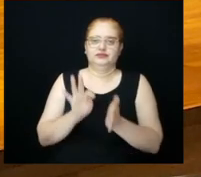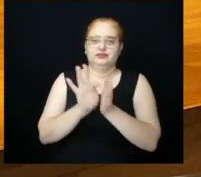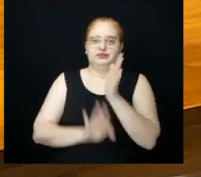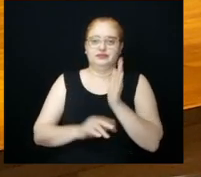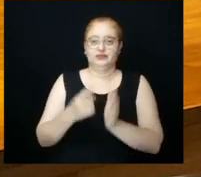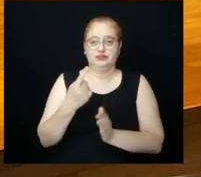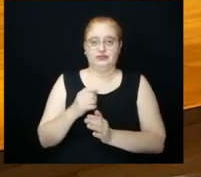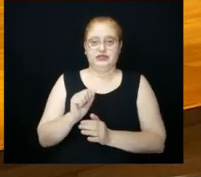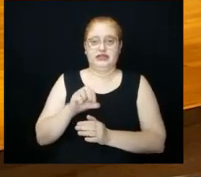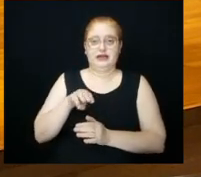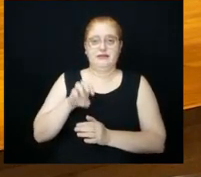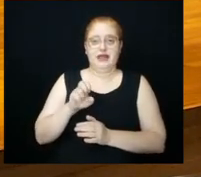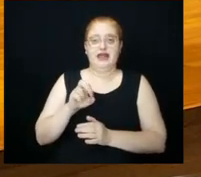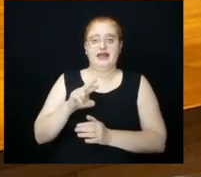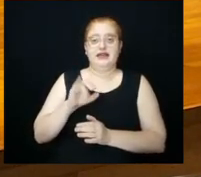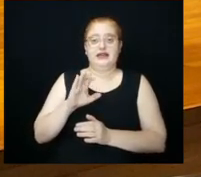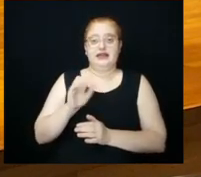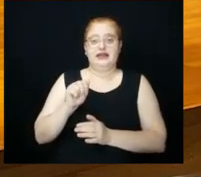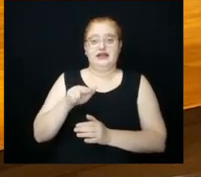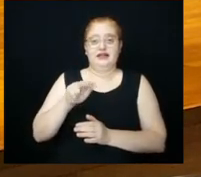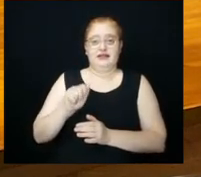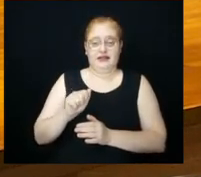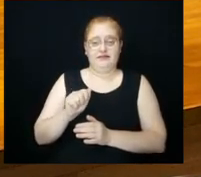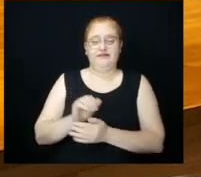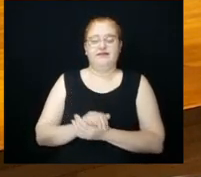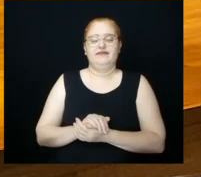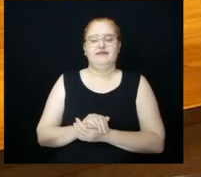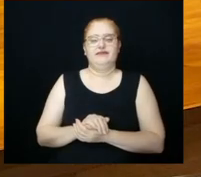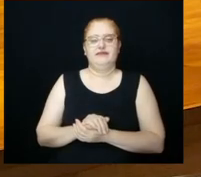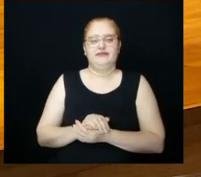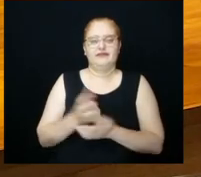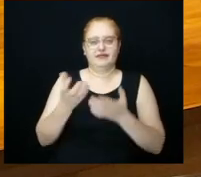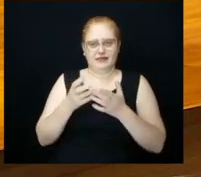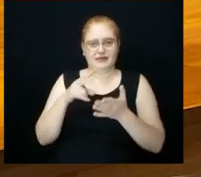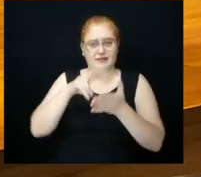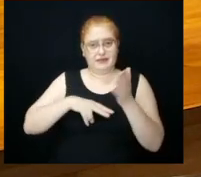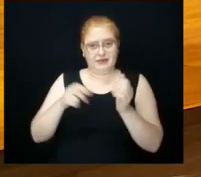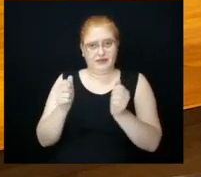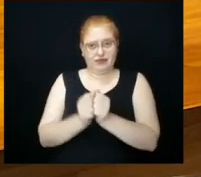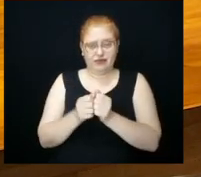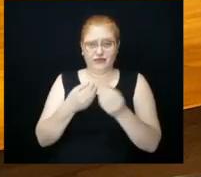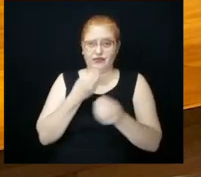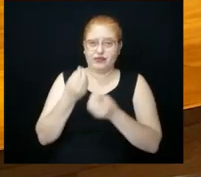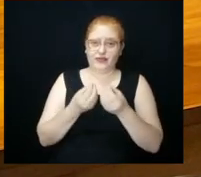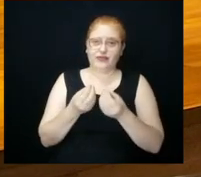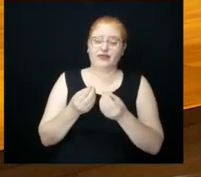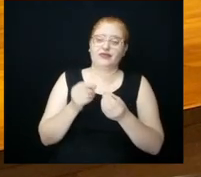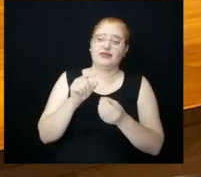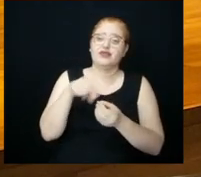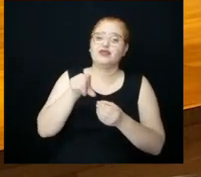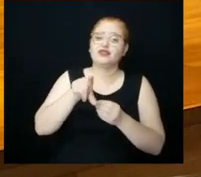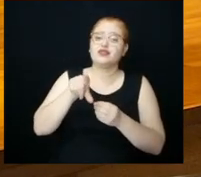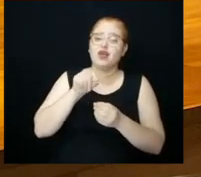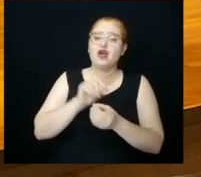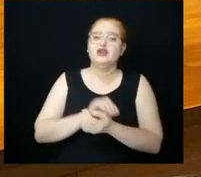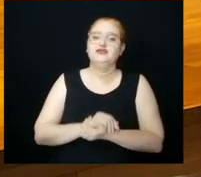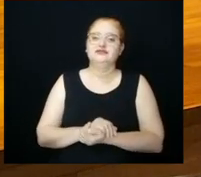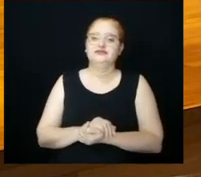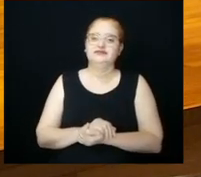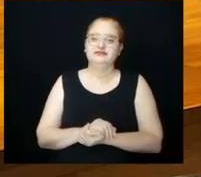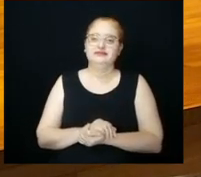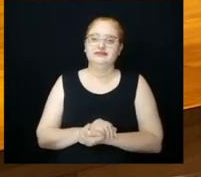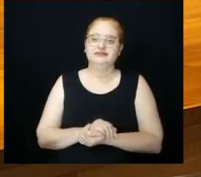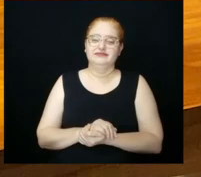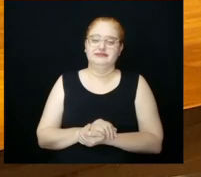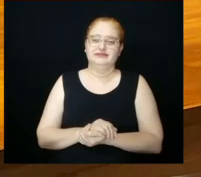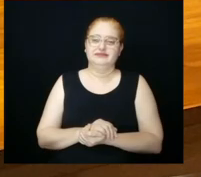Americaná. Querem ler juntos? Querem, como é que a gente faz? Ou eu leio? Como é que preferem? Algum candidato?